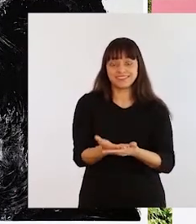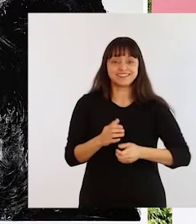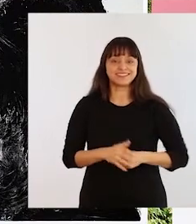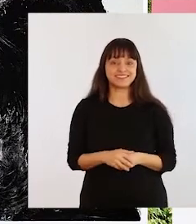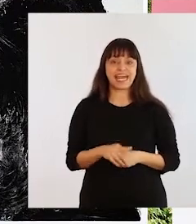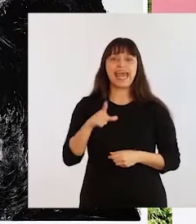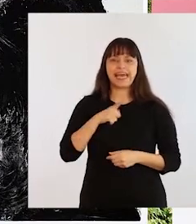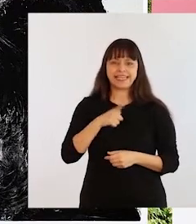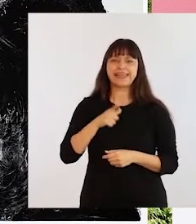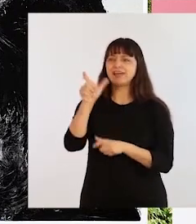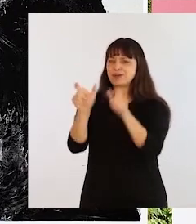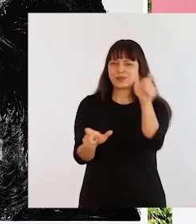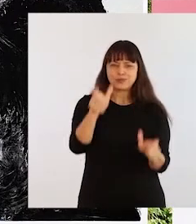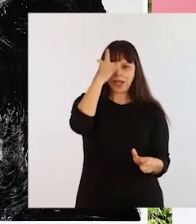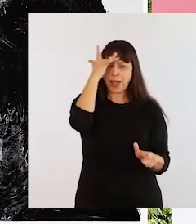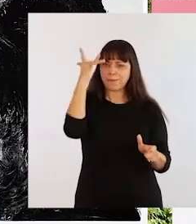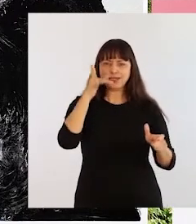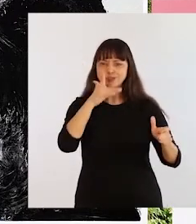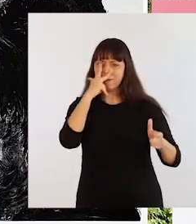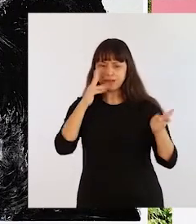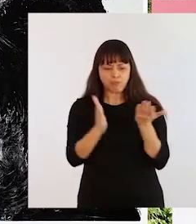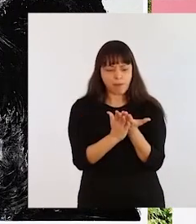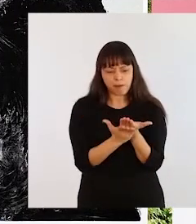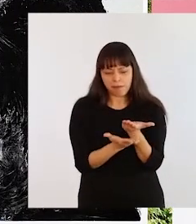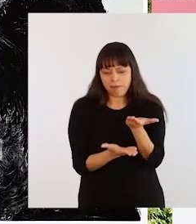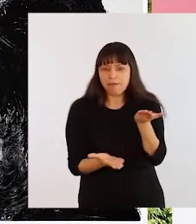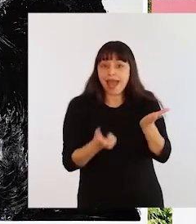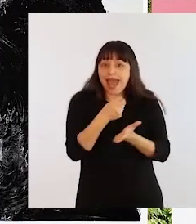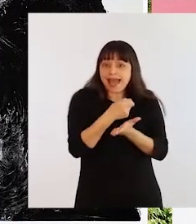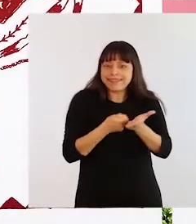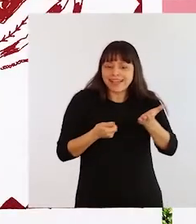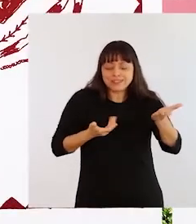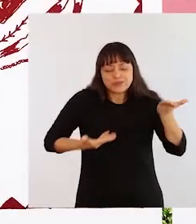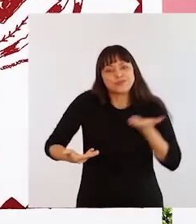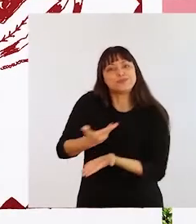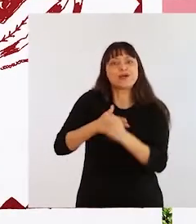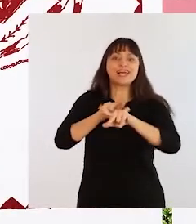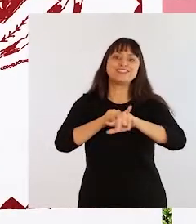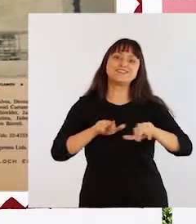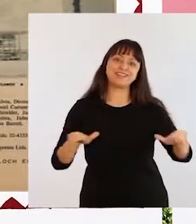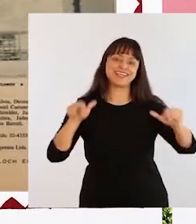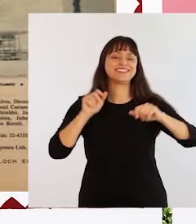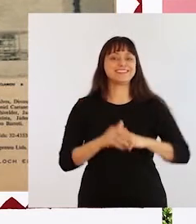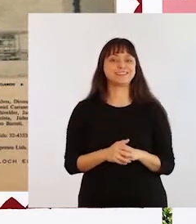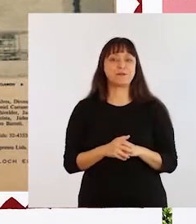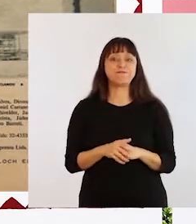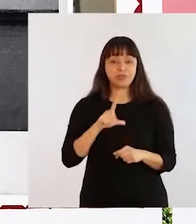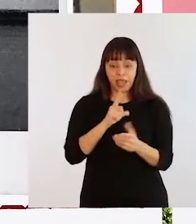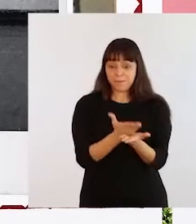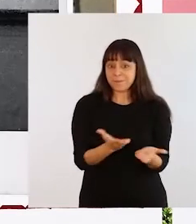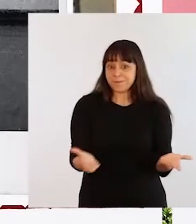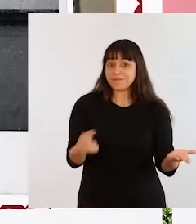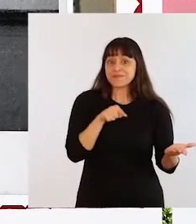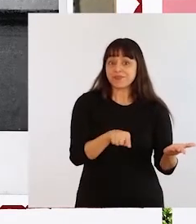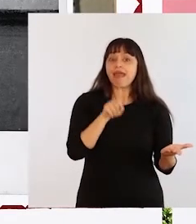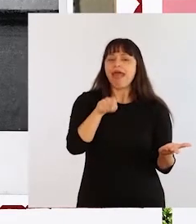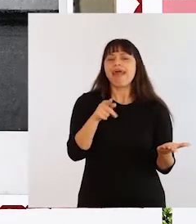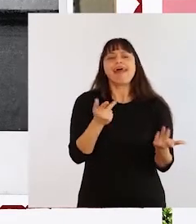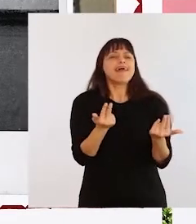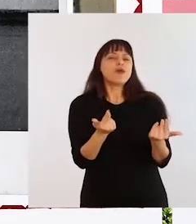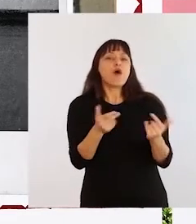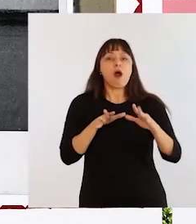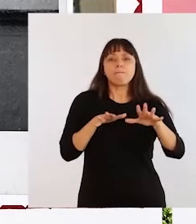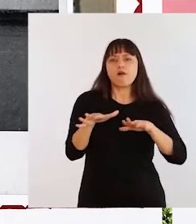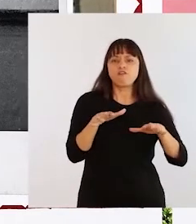diversos. Esses nossos primeiros ensaios são compreendidos como movimentos que não antecipam, não definem nem encerram,